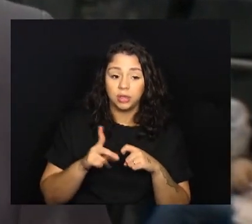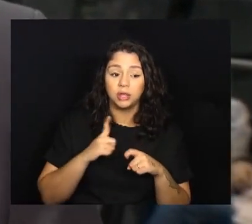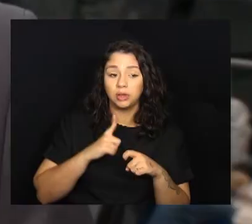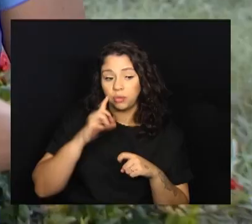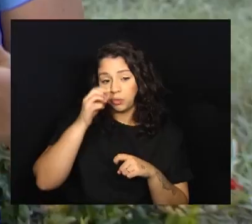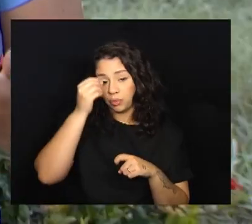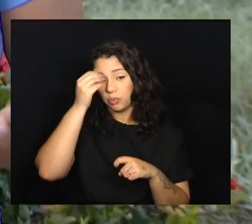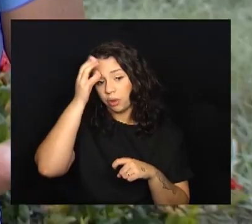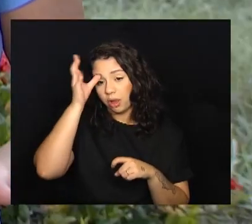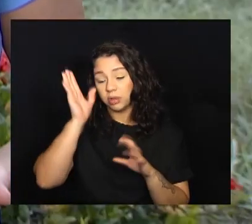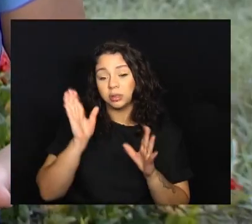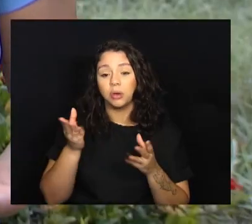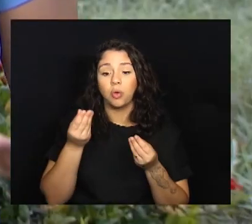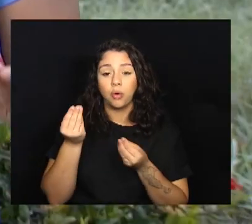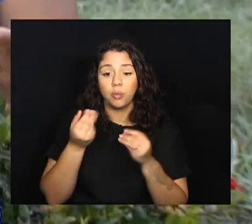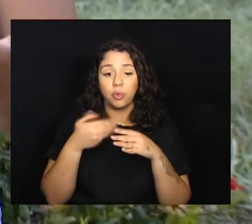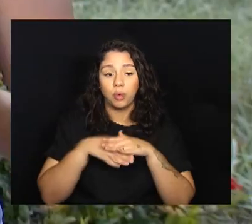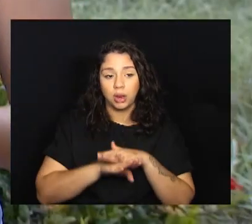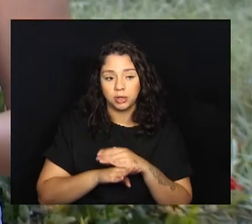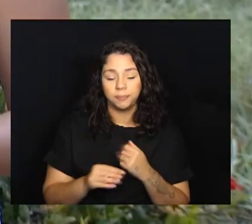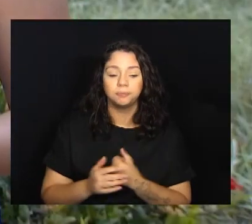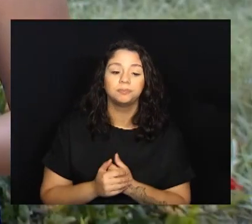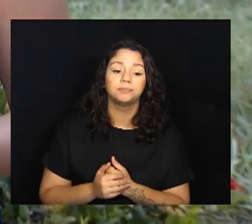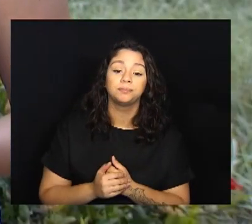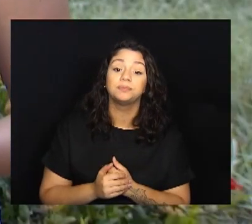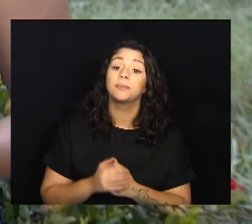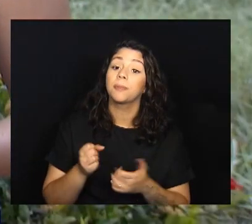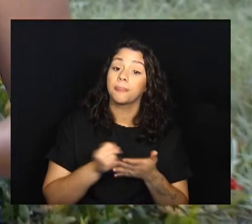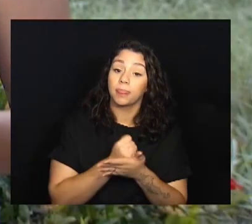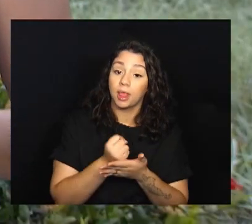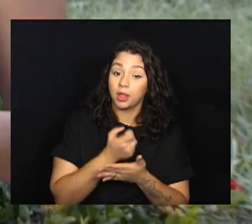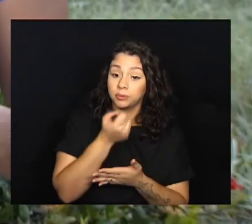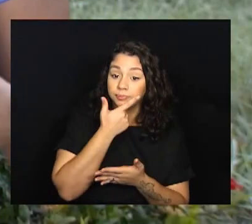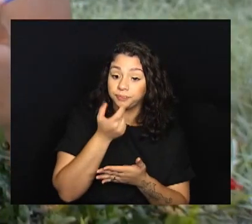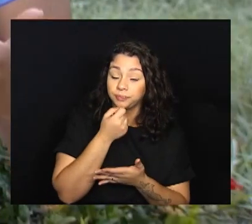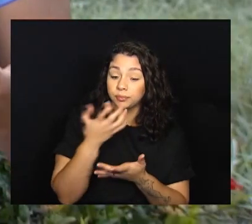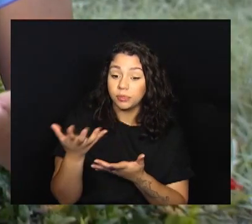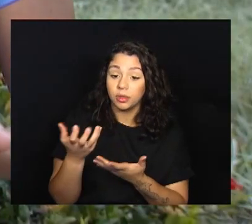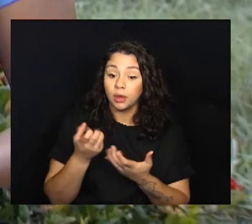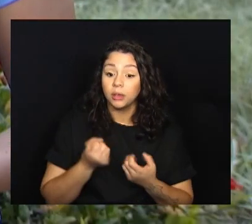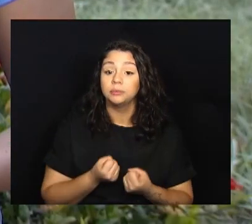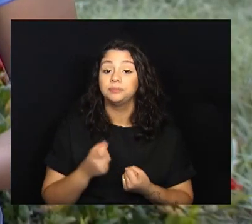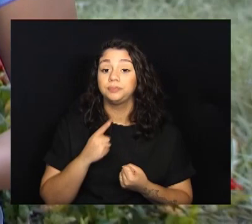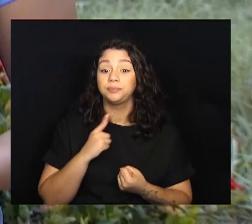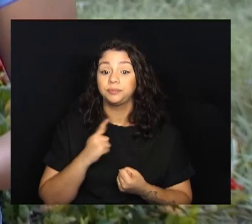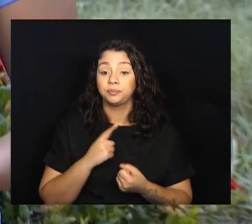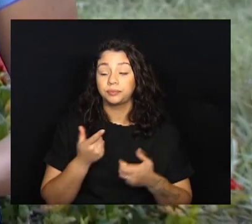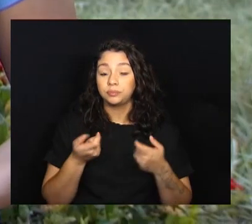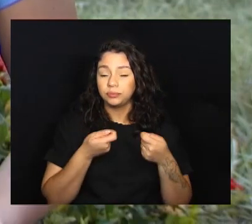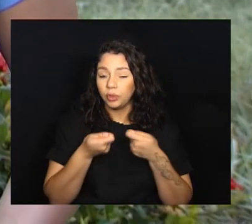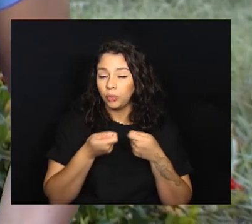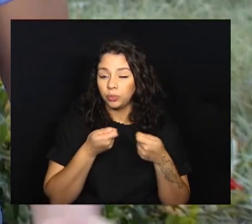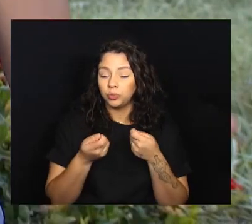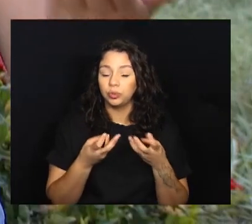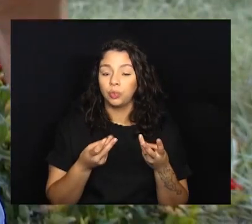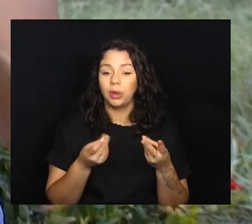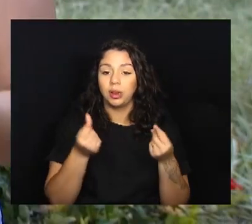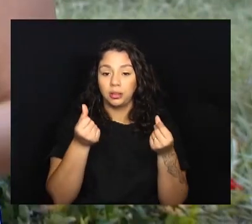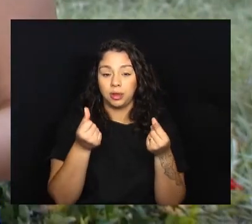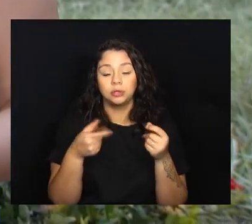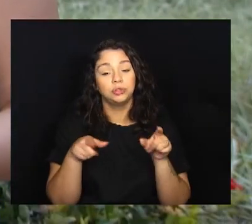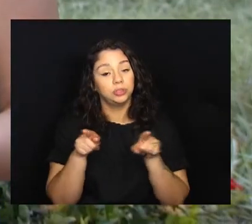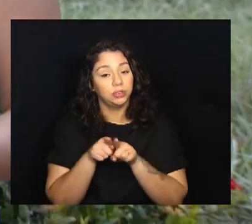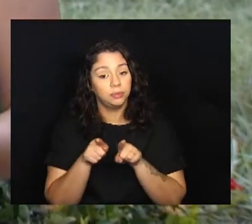de armazenamento. Segundo o parlamentar, o remédio recebido de doação vai passar por um controle de qualidade e também